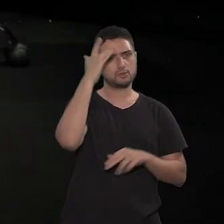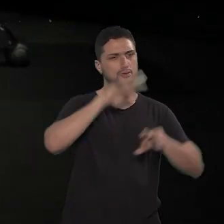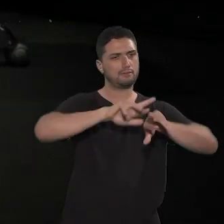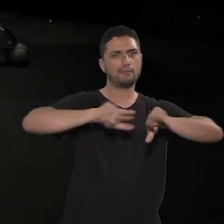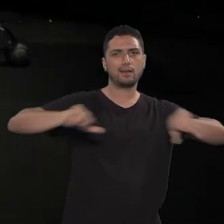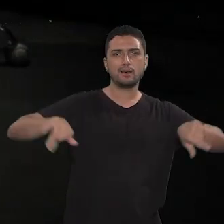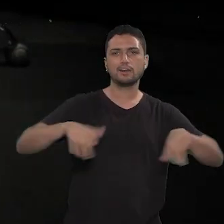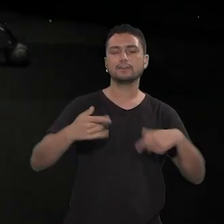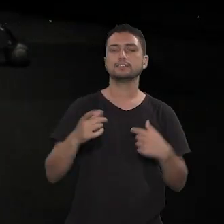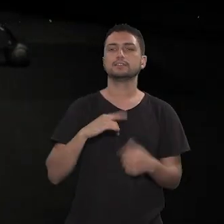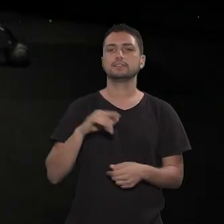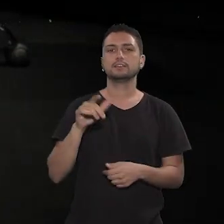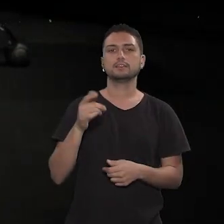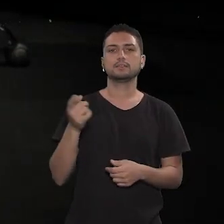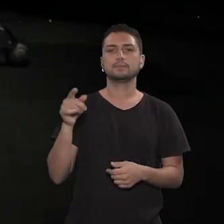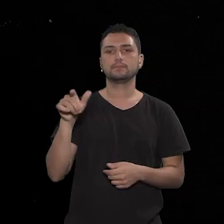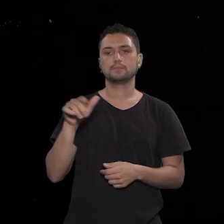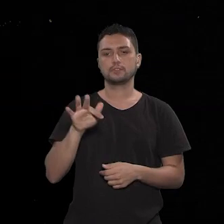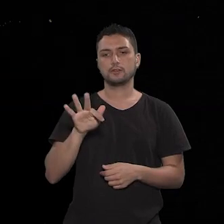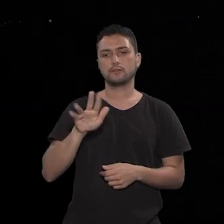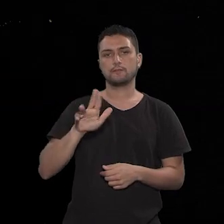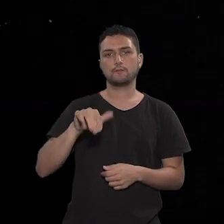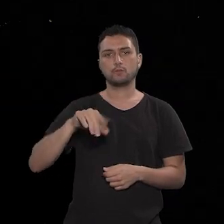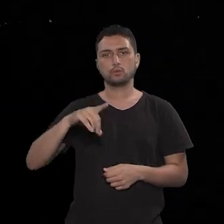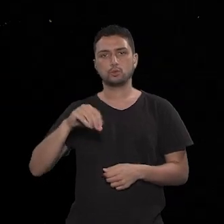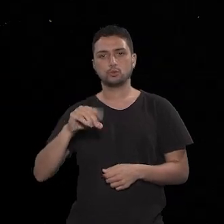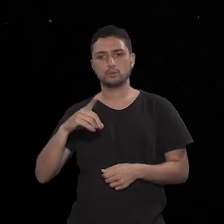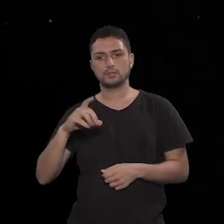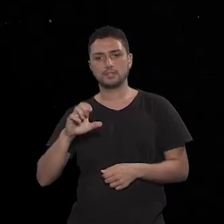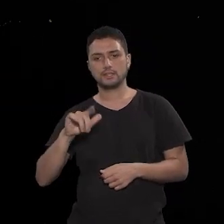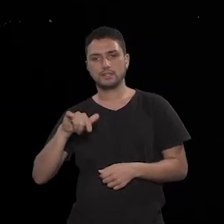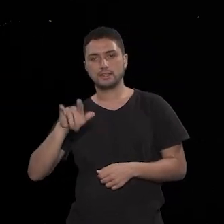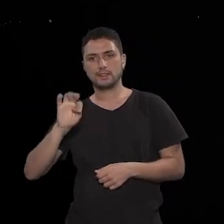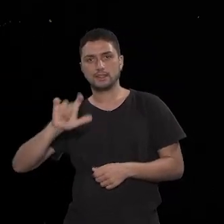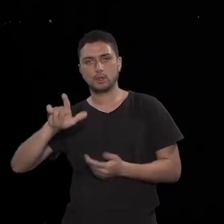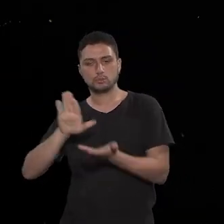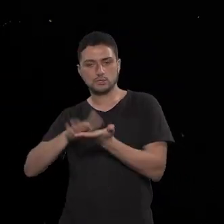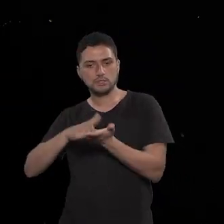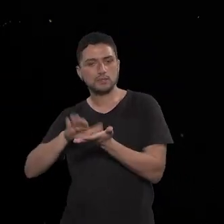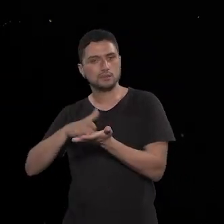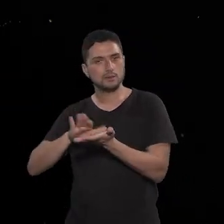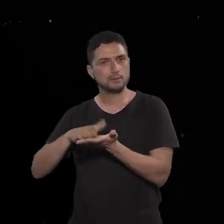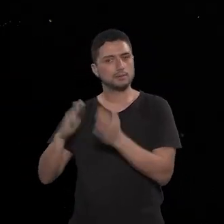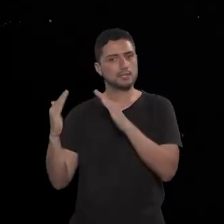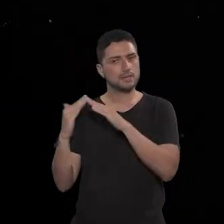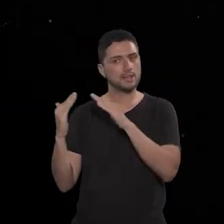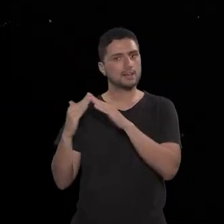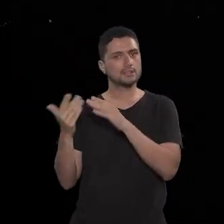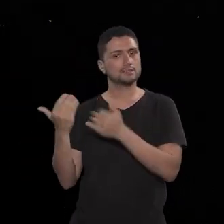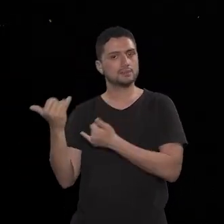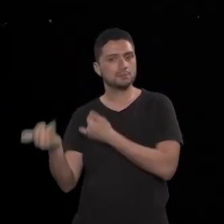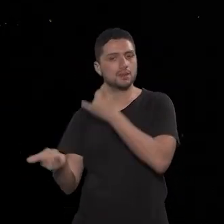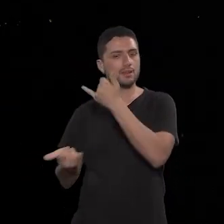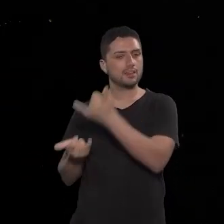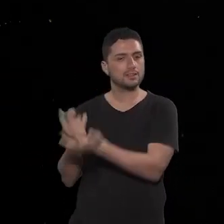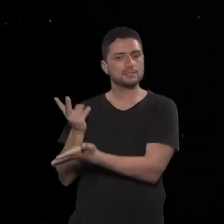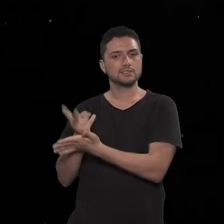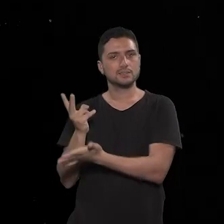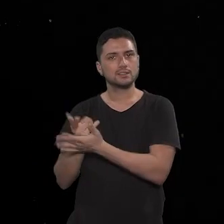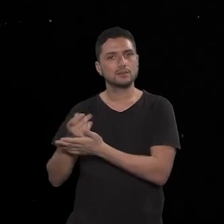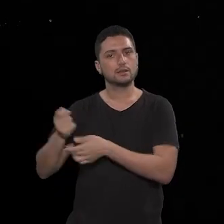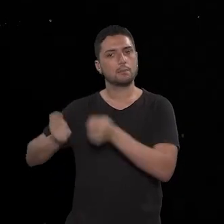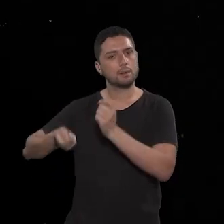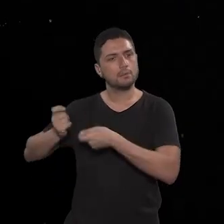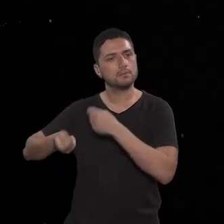profissional, sim, muitos. Aí, quem você poderia citar? por exemplo, fundo de quintal, né? Aí começa o samba sempre foi sempre presente em casa,